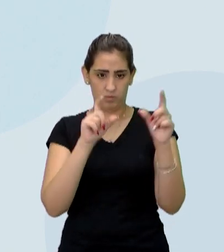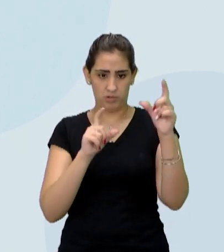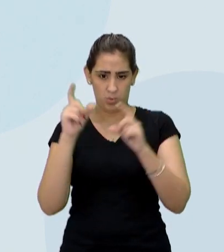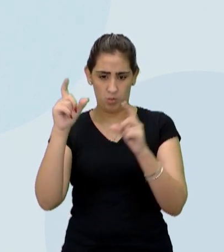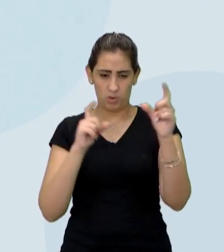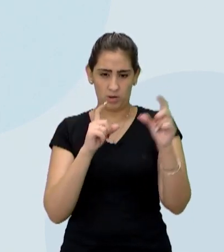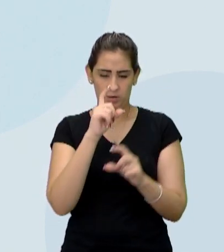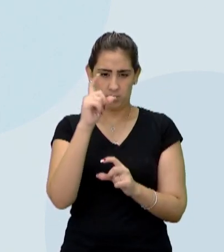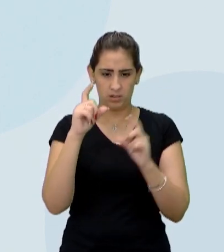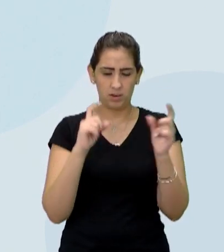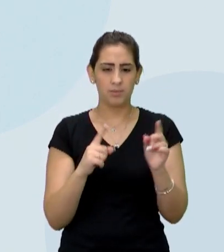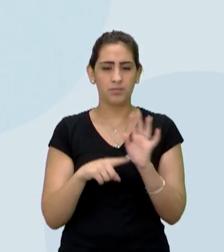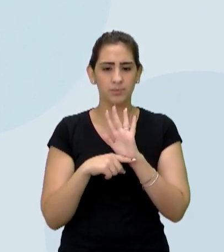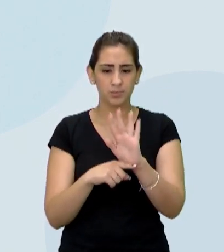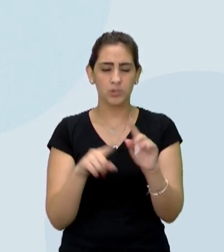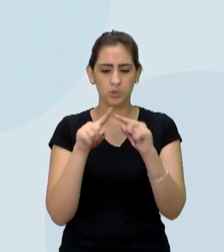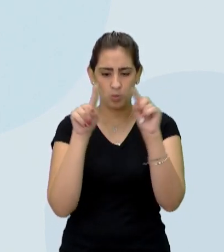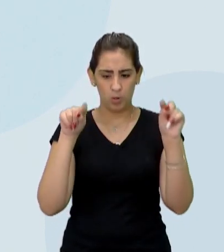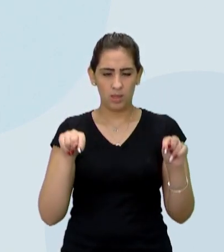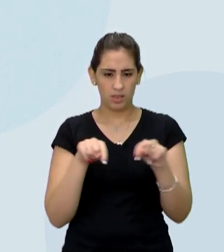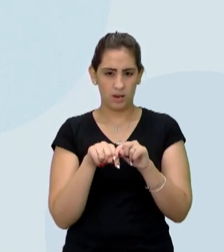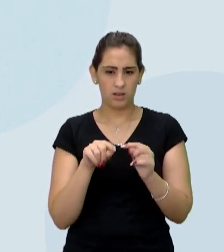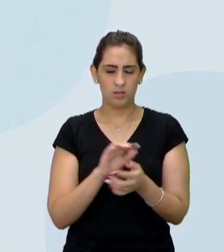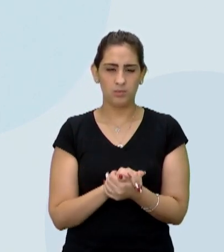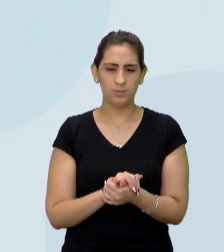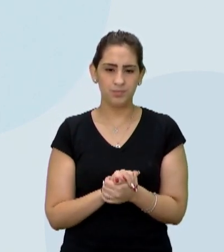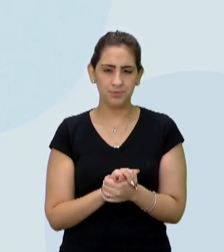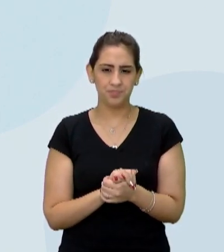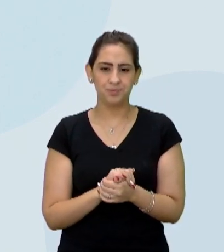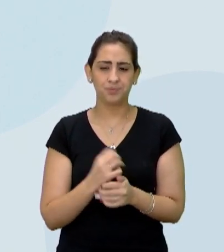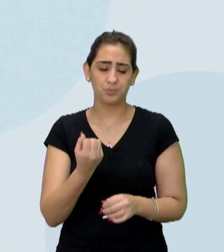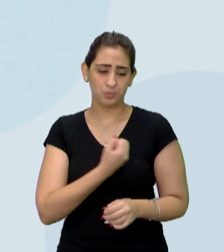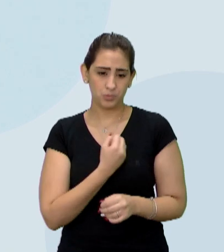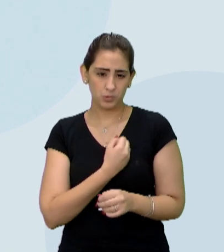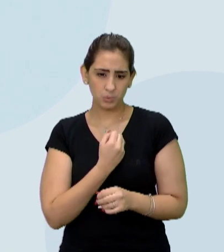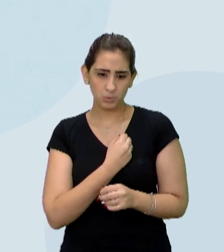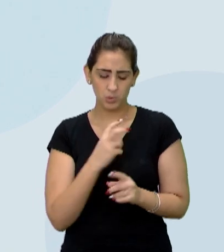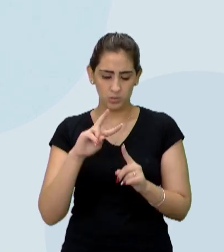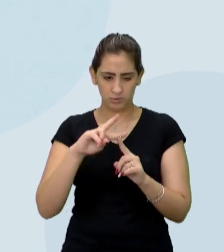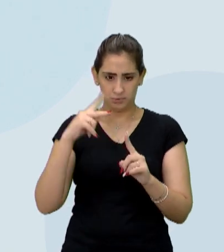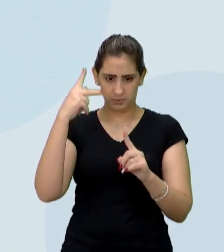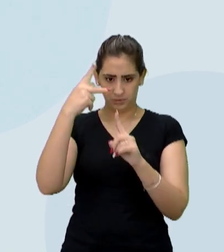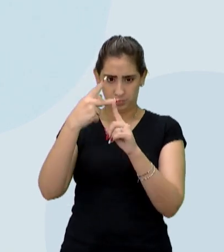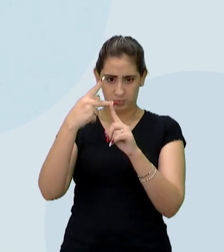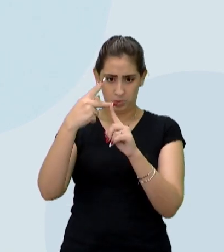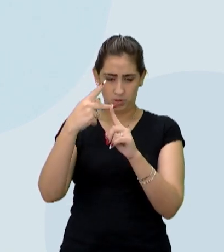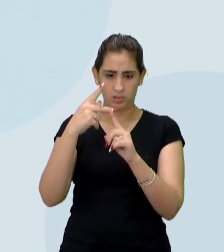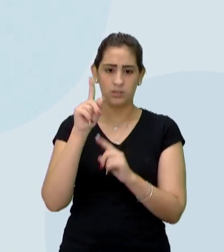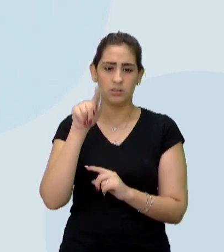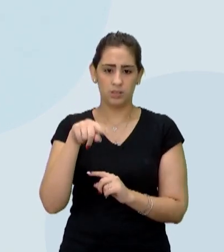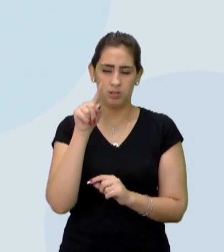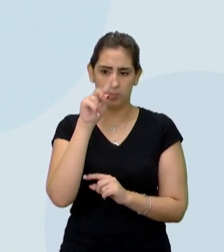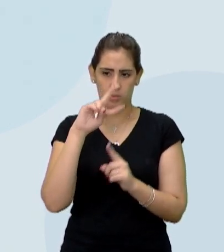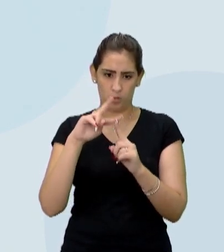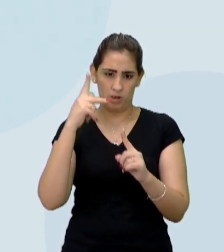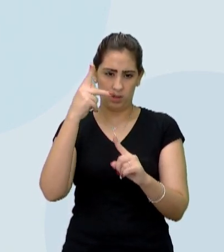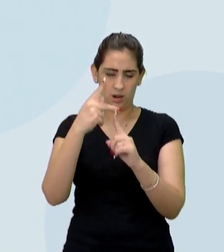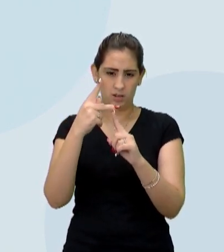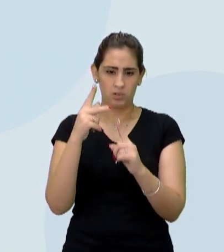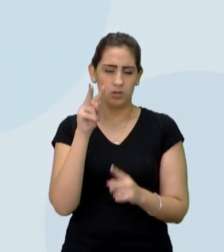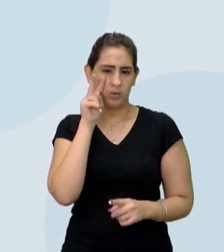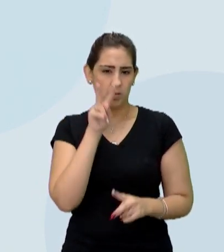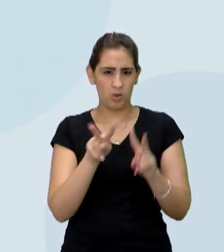quadrados, né? E até por isso que nós chamamos, né, que um número elevado a 2 é o número elevado ao quadrado, né? Então observa aí, ó. Dá